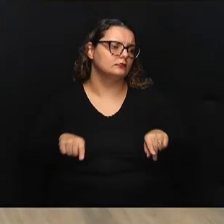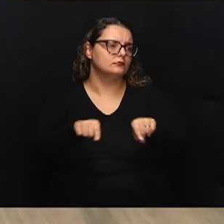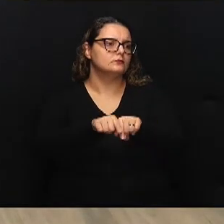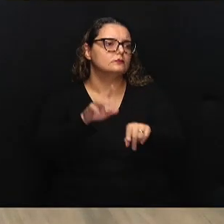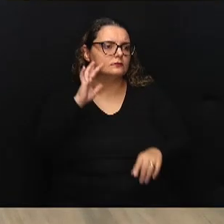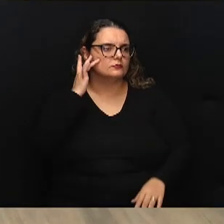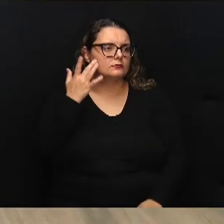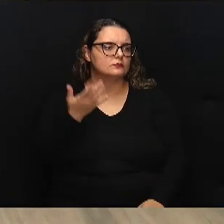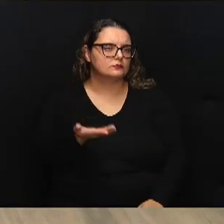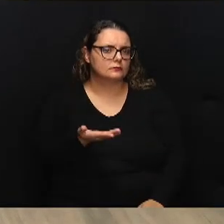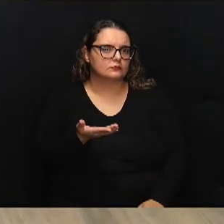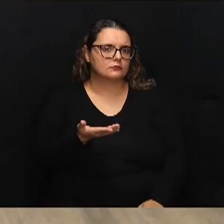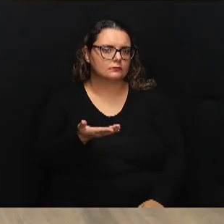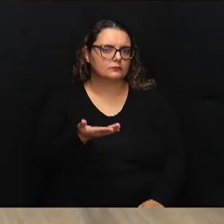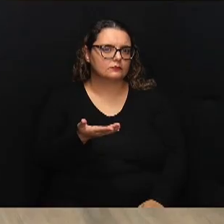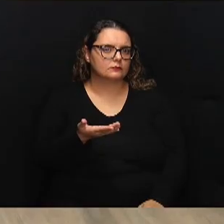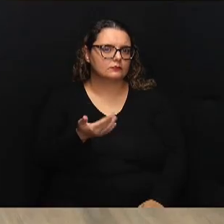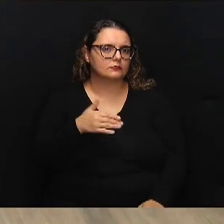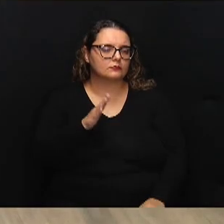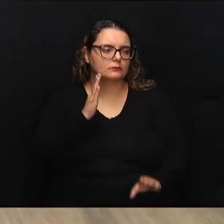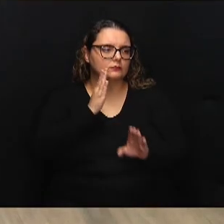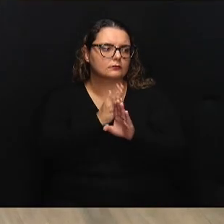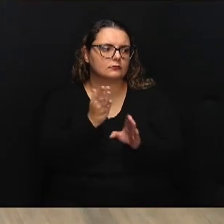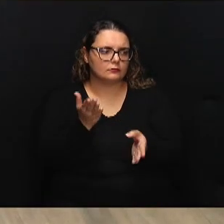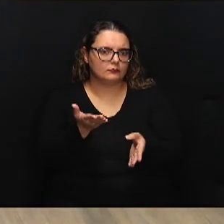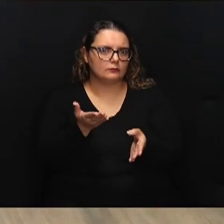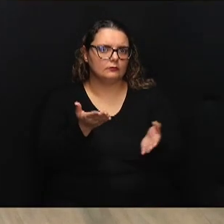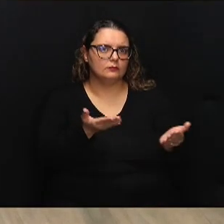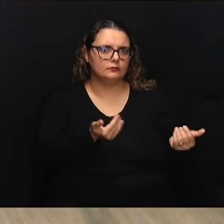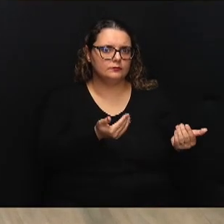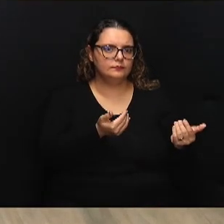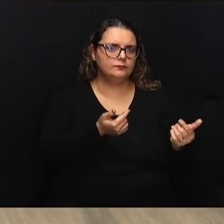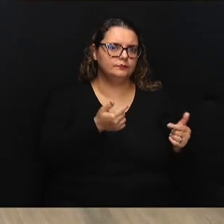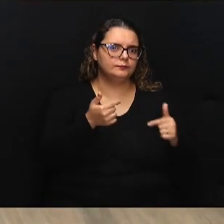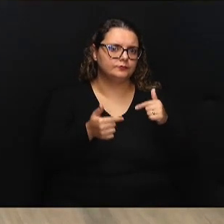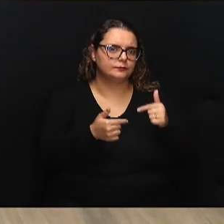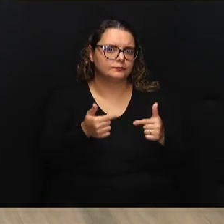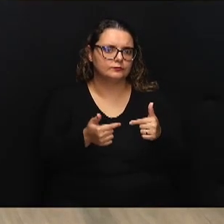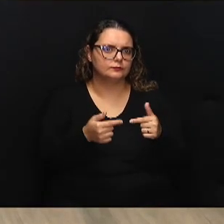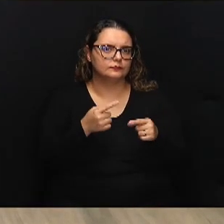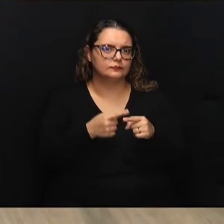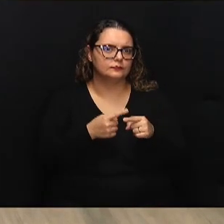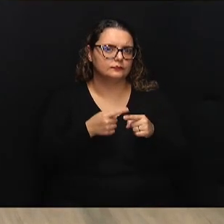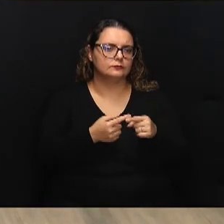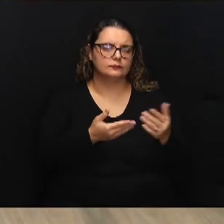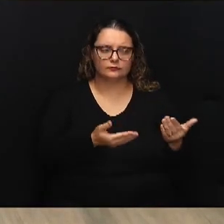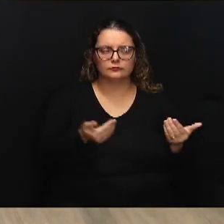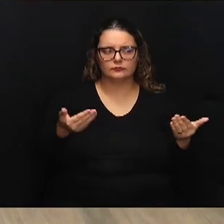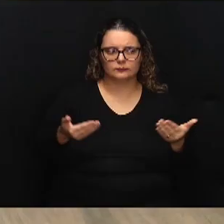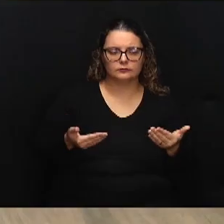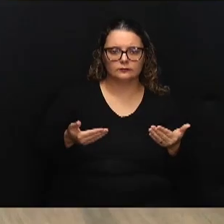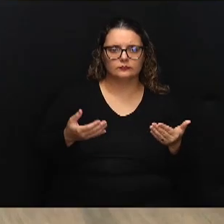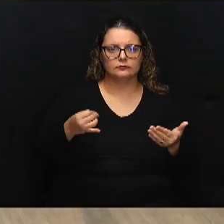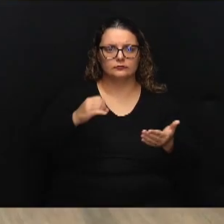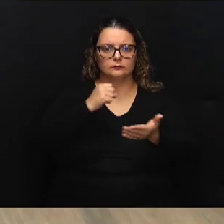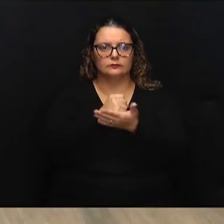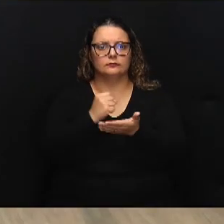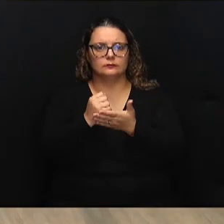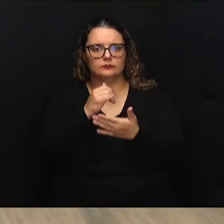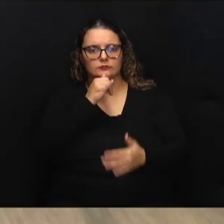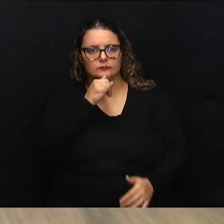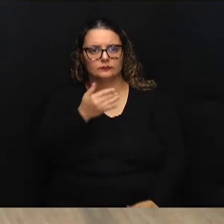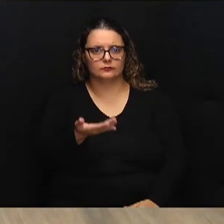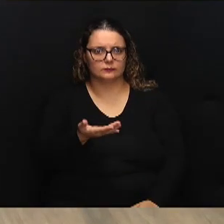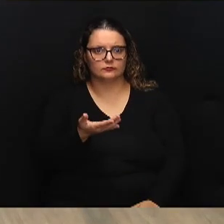que vai muito de encontro com a postura do jovem trabalhador. Porque o jovem hoje em dia, se ele é contratado, por exemplo,